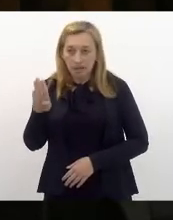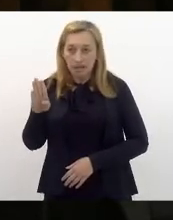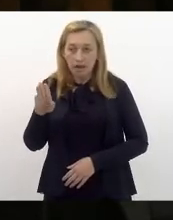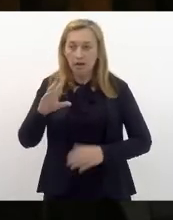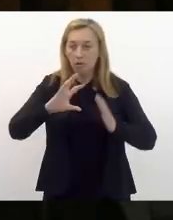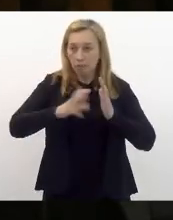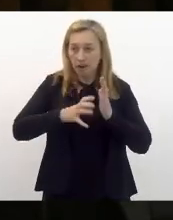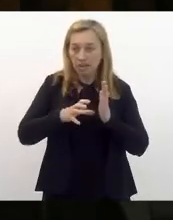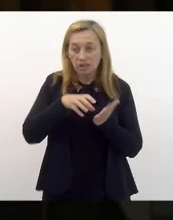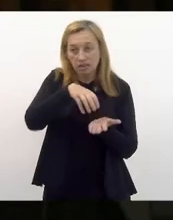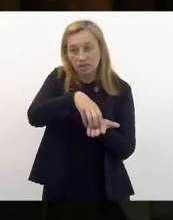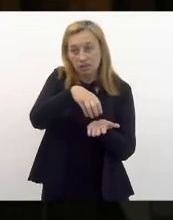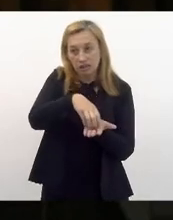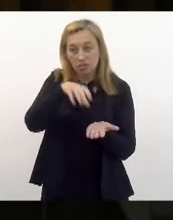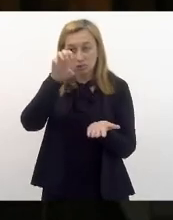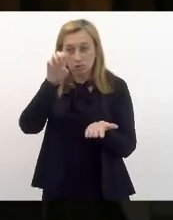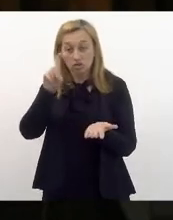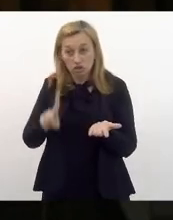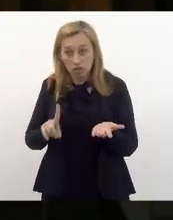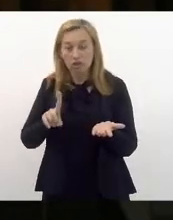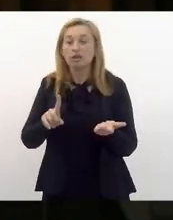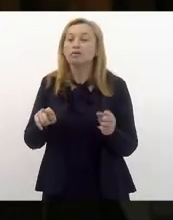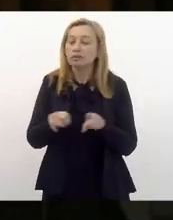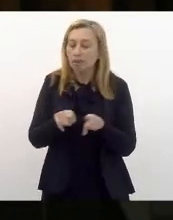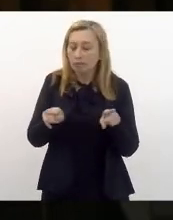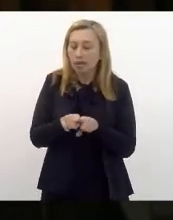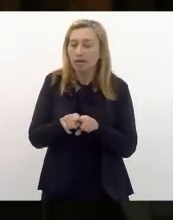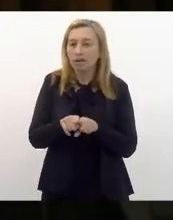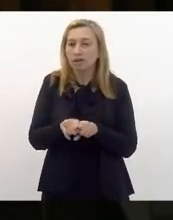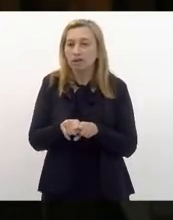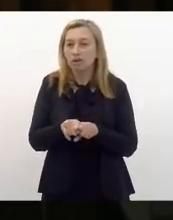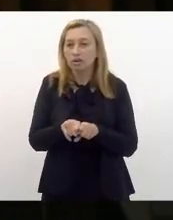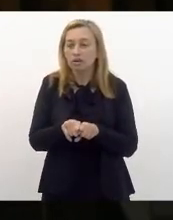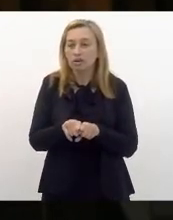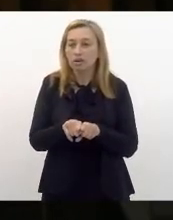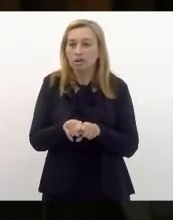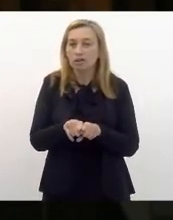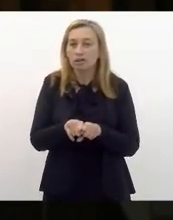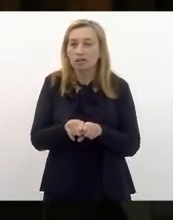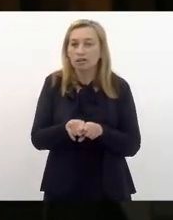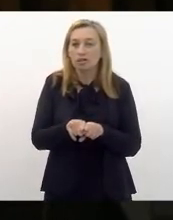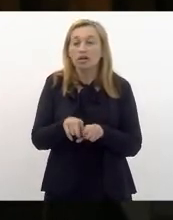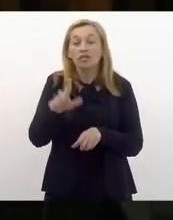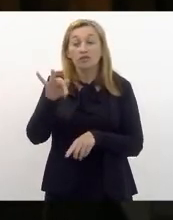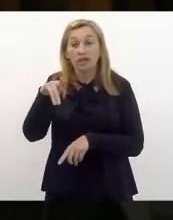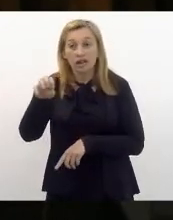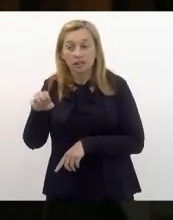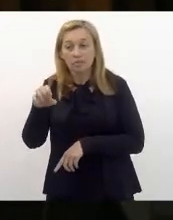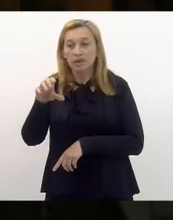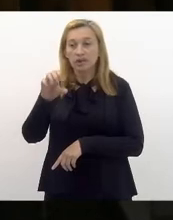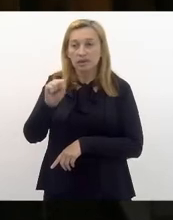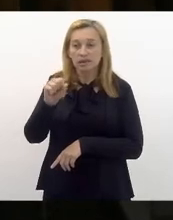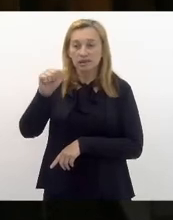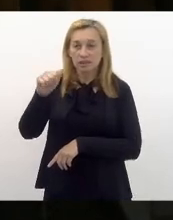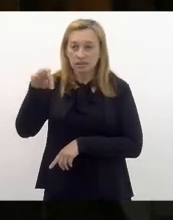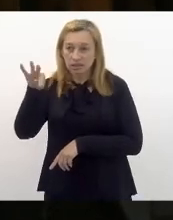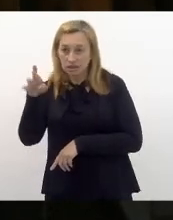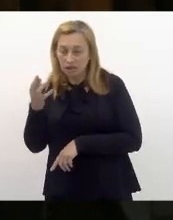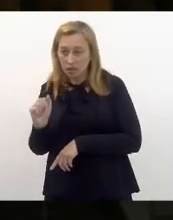partido de centro-direita também consideram o Felipe Santa Cruz